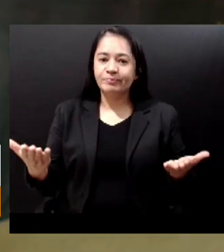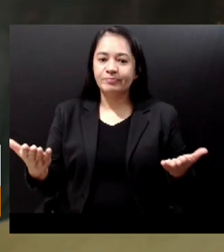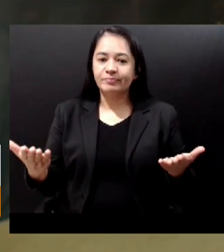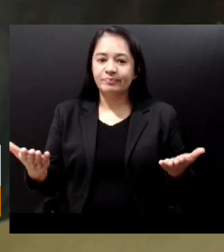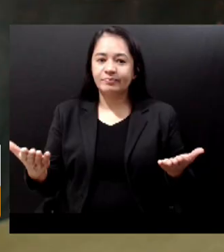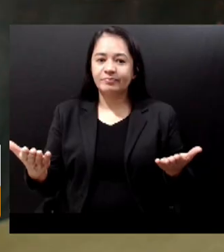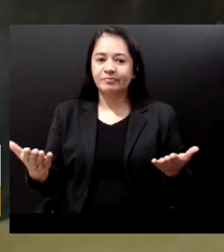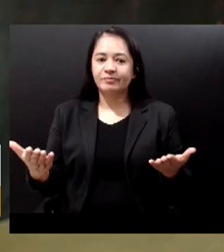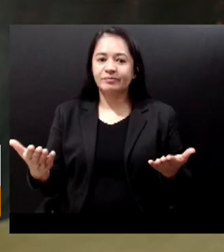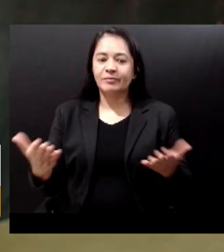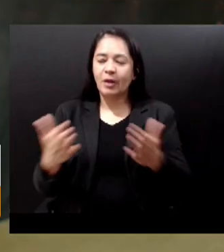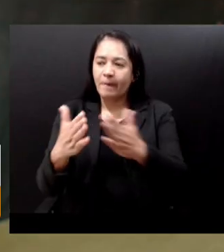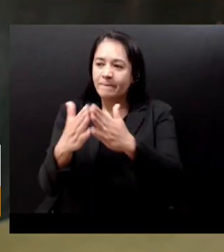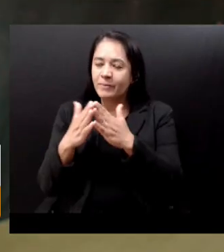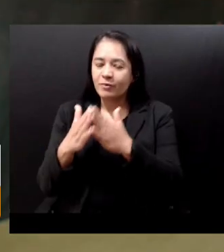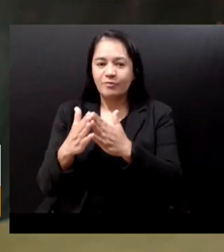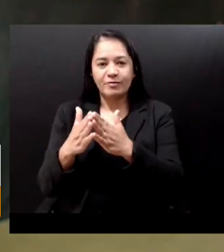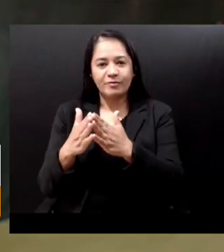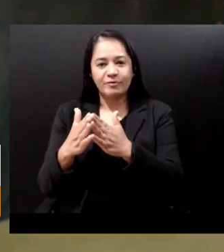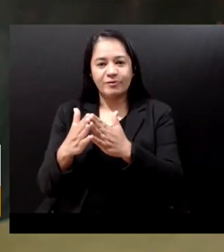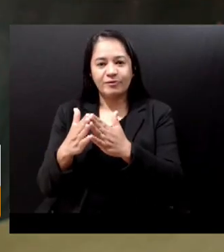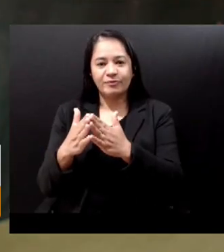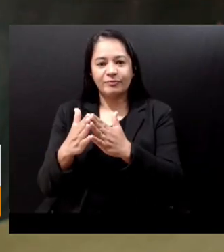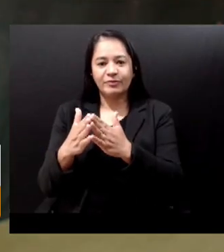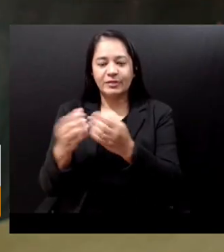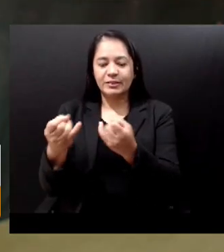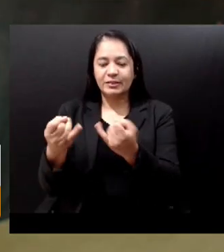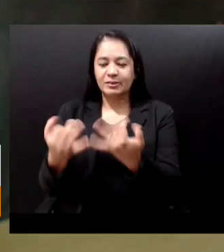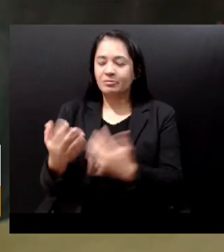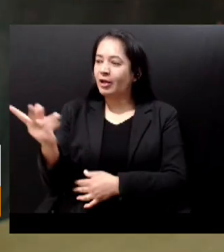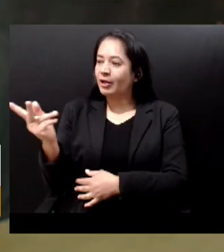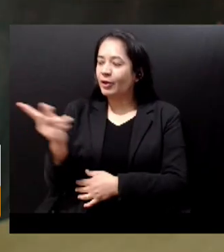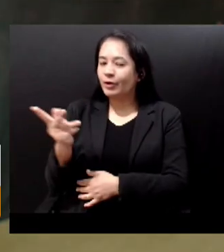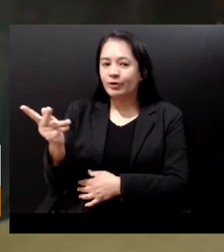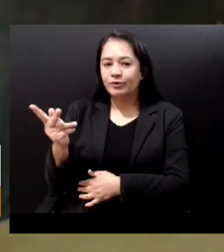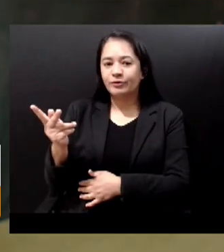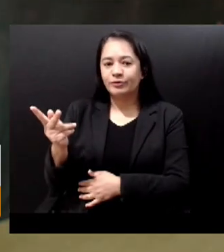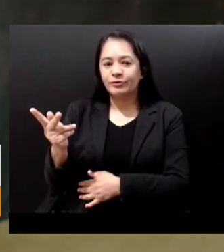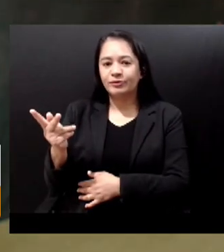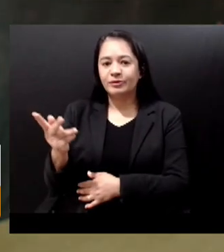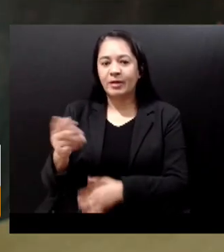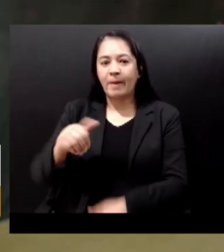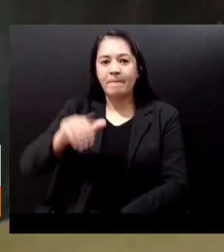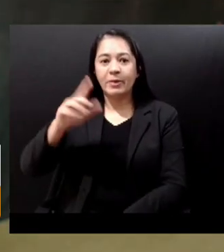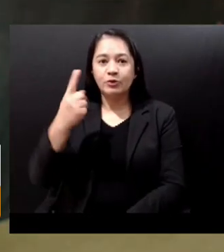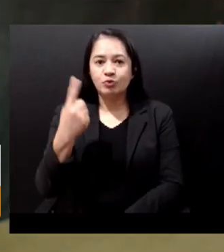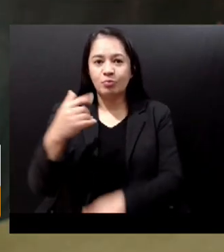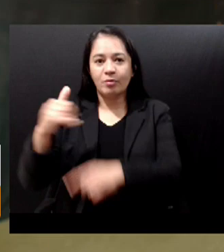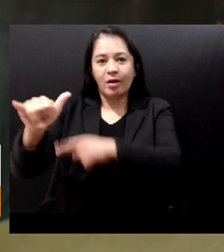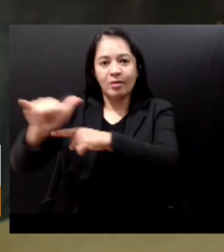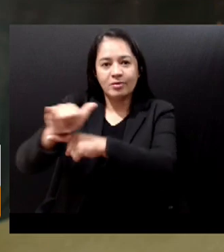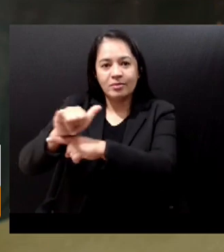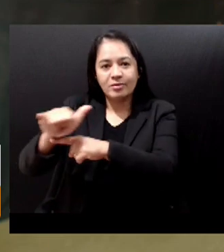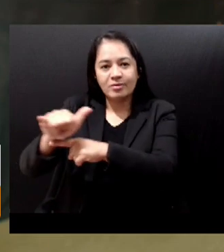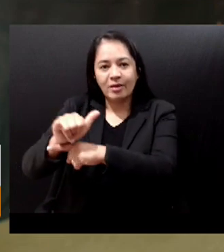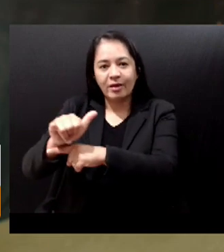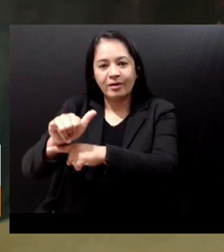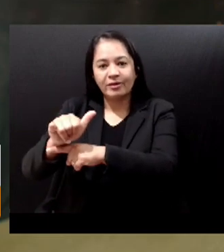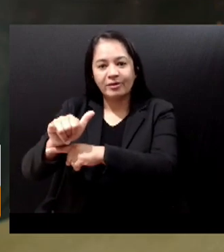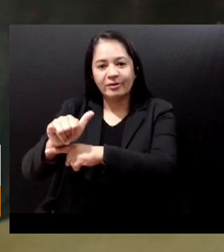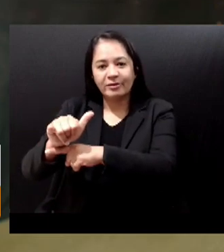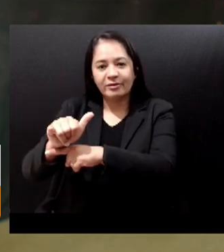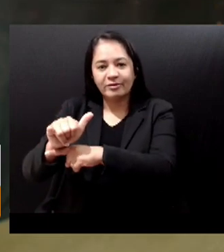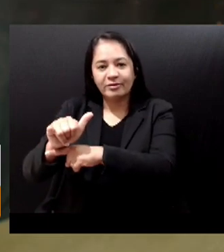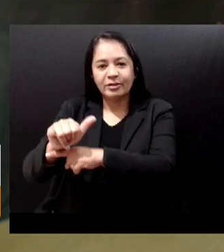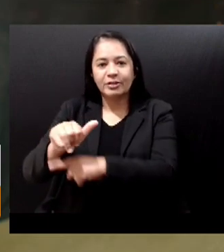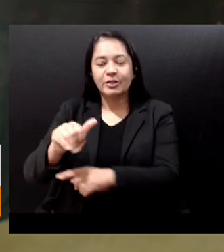eu gostaria do posicionamento de vocês, né. É mais uma técnica igual aos 21 dias, ou pode